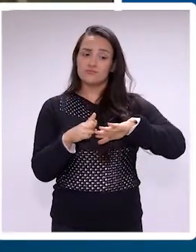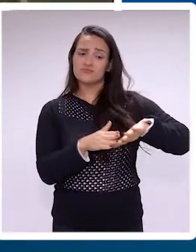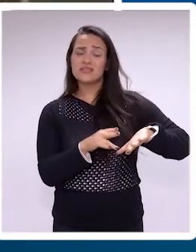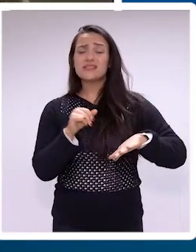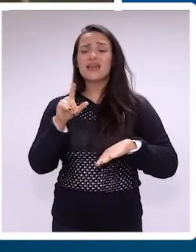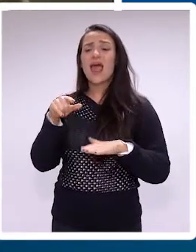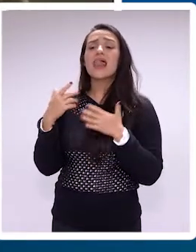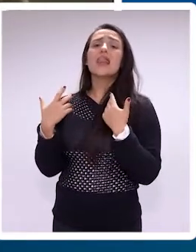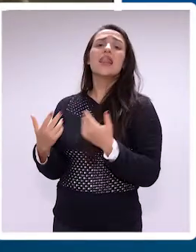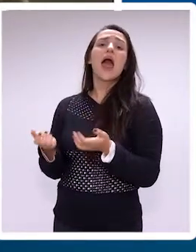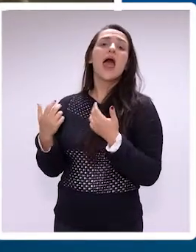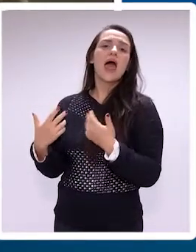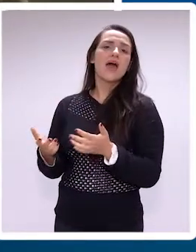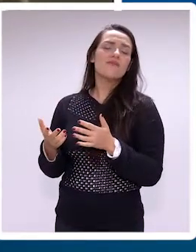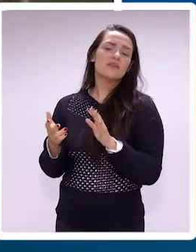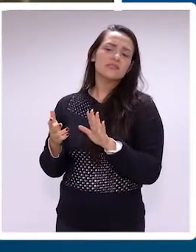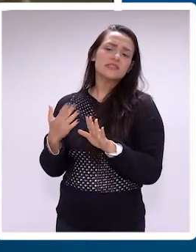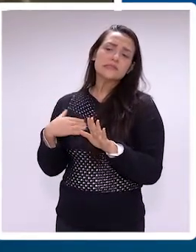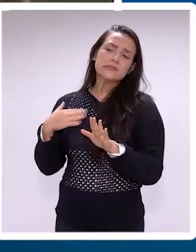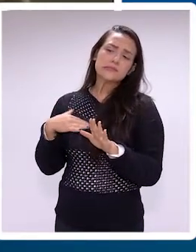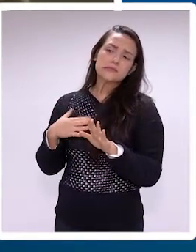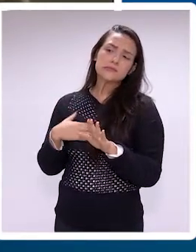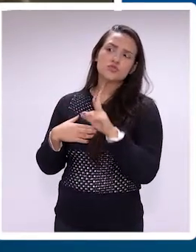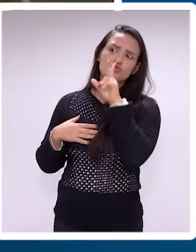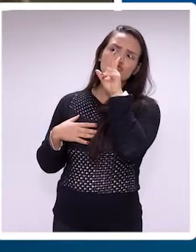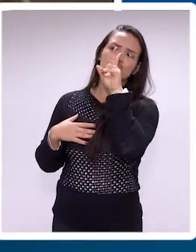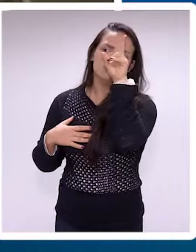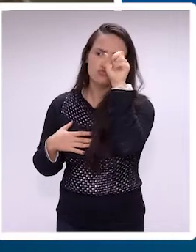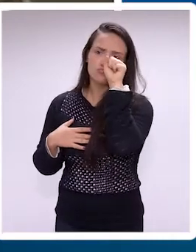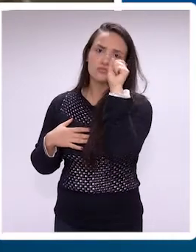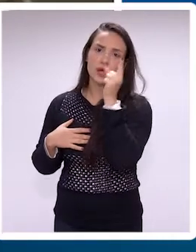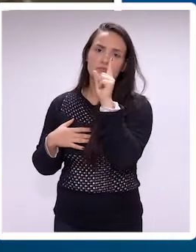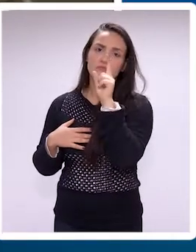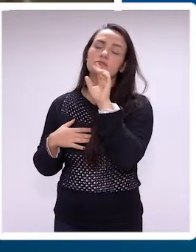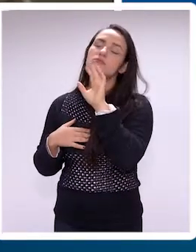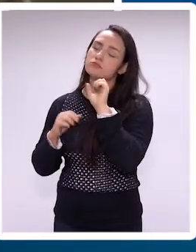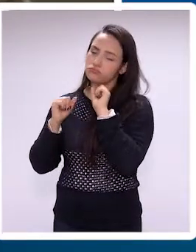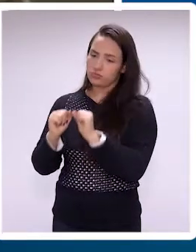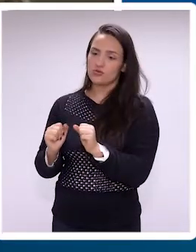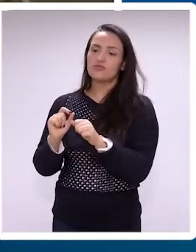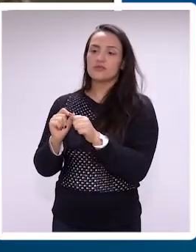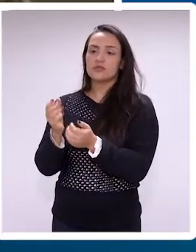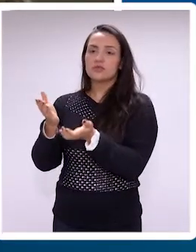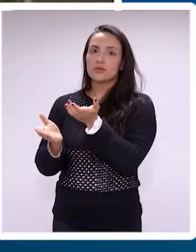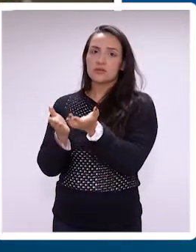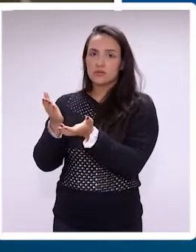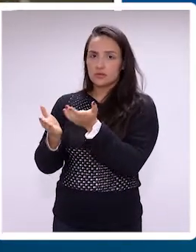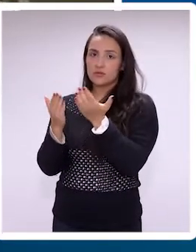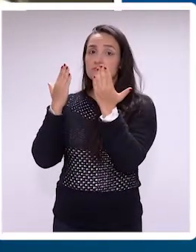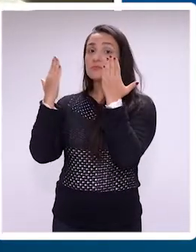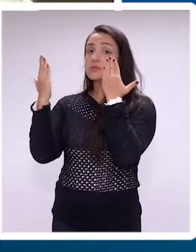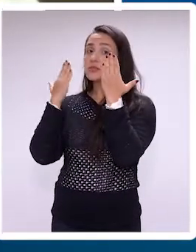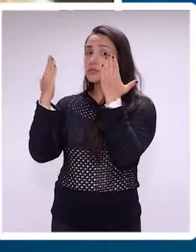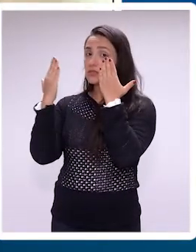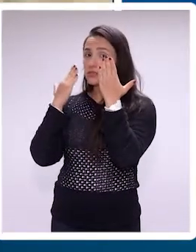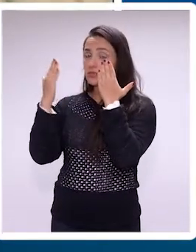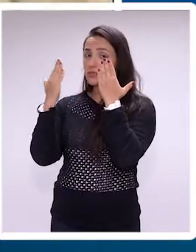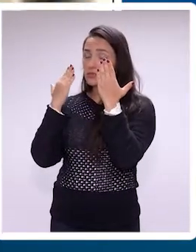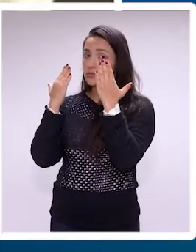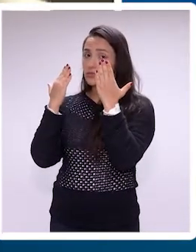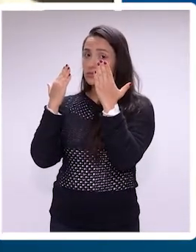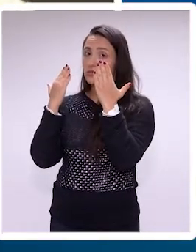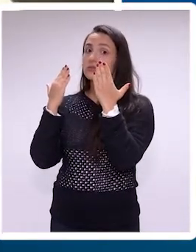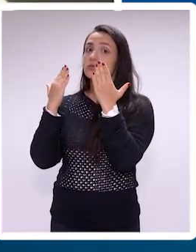nos casos leves, há necessidade do tratamento que nós chamamos de tratamento psicológico, que é a